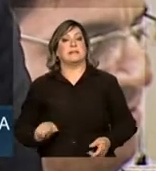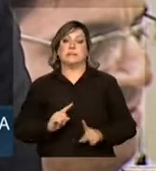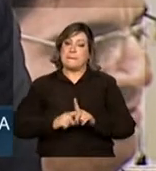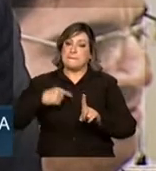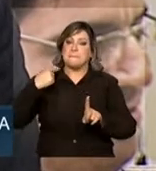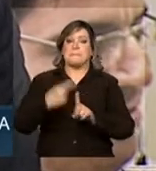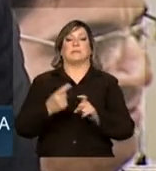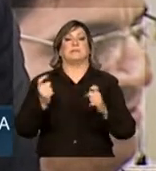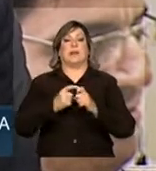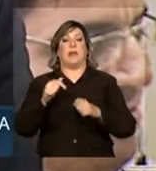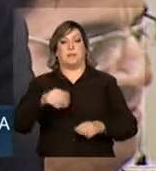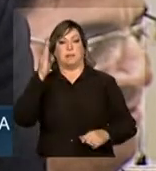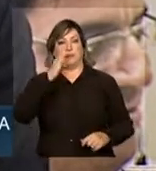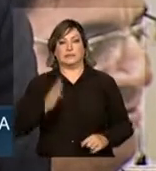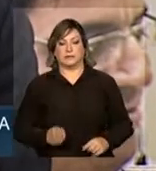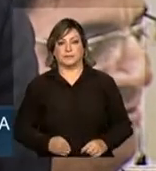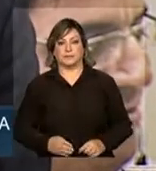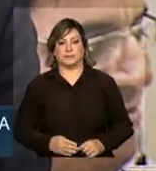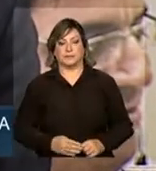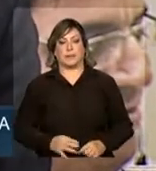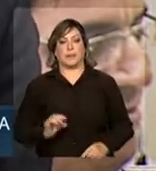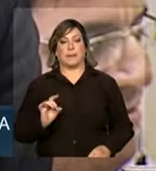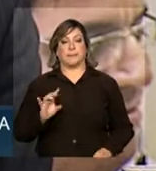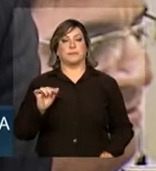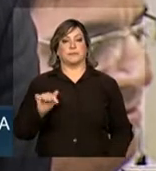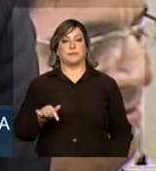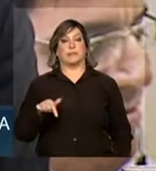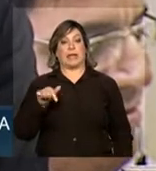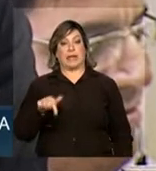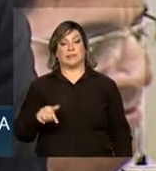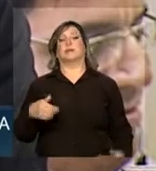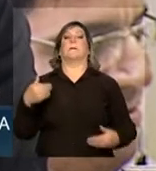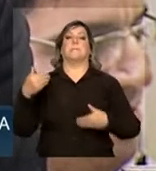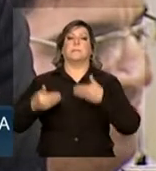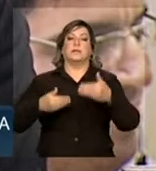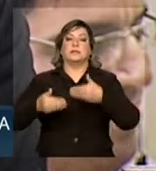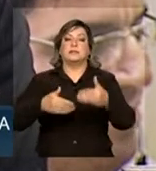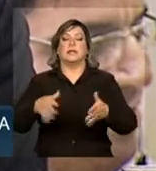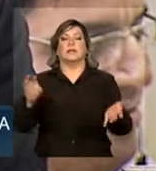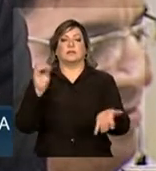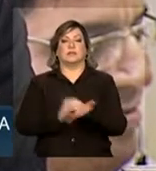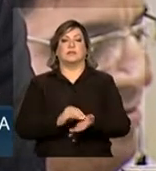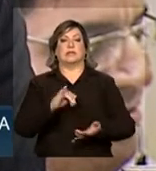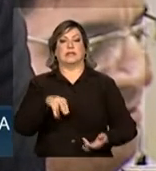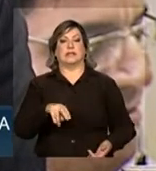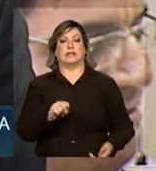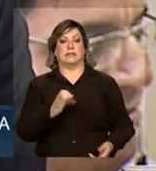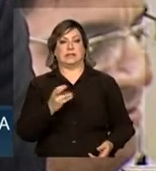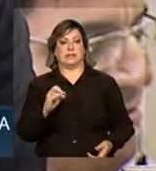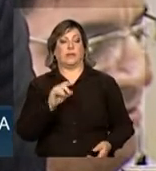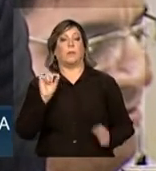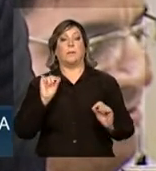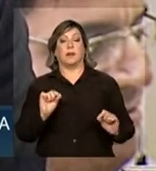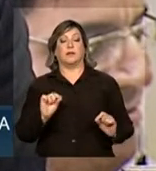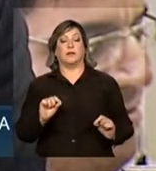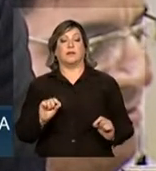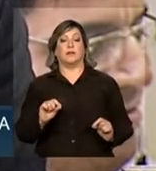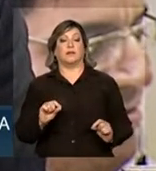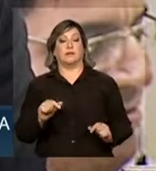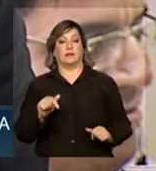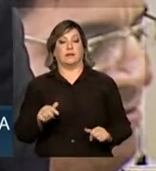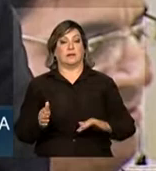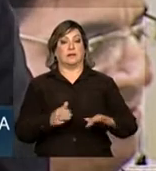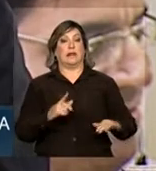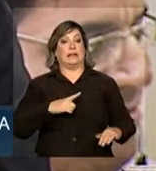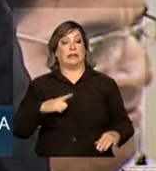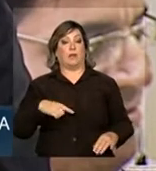Brasil só reforça né Não só esse procedo de inscrição mas o que tá acontecendo na entrada na chegada dos